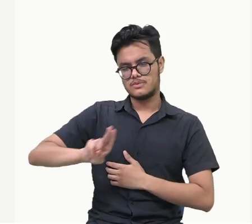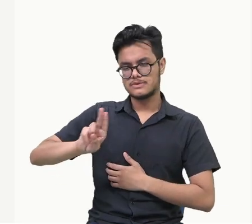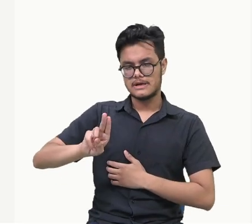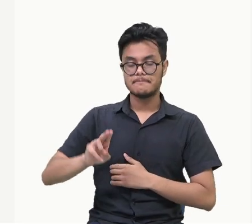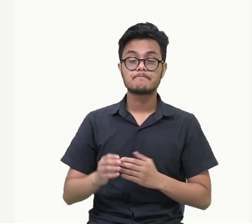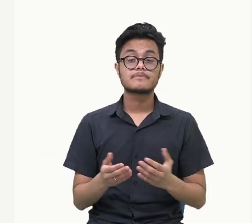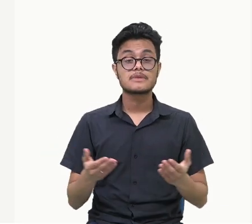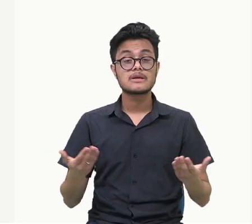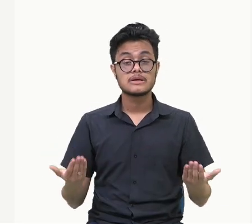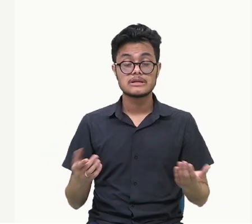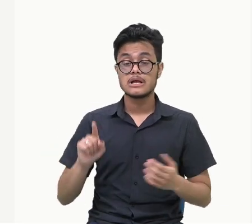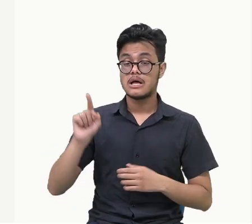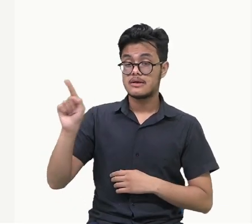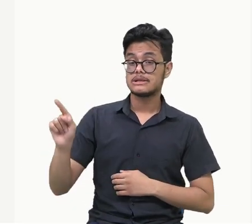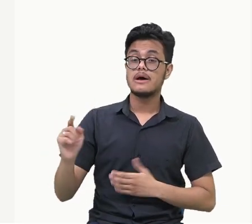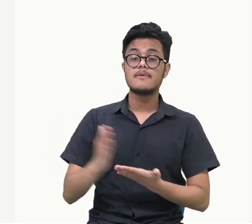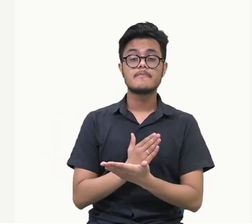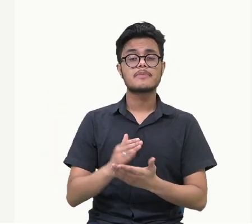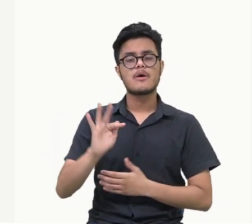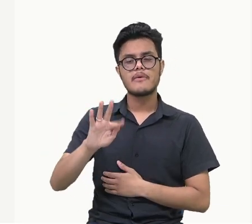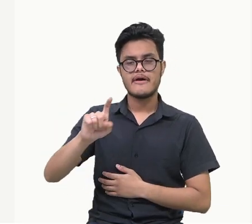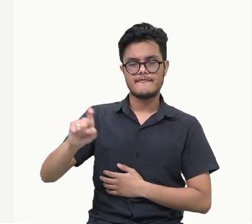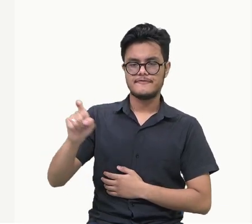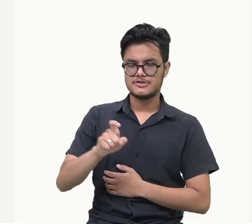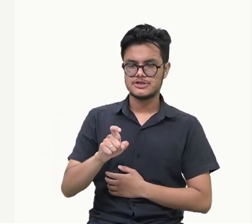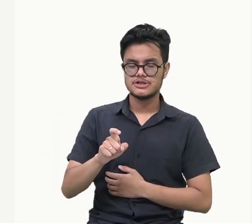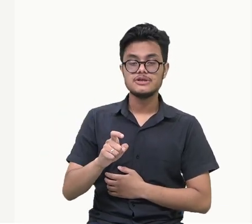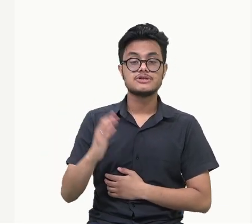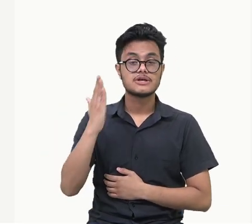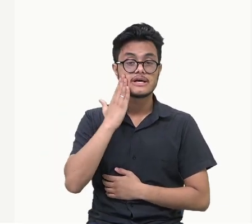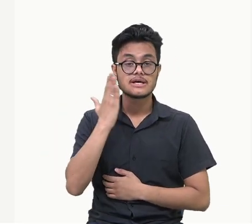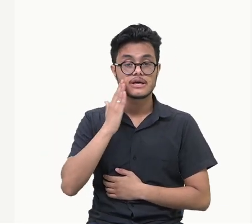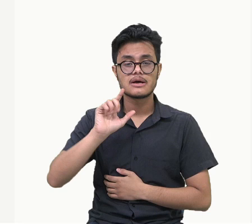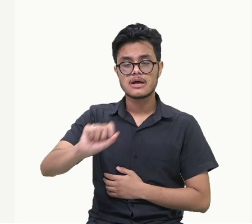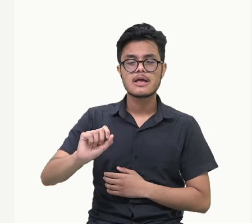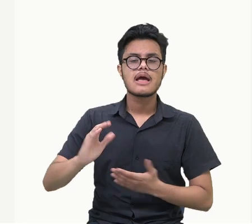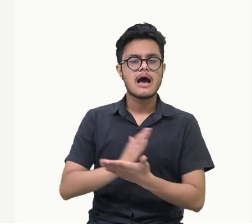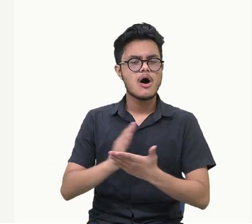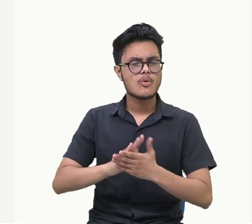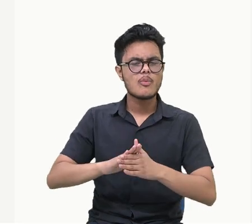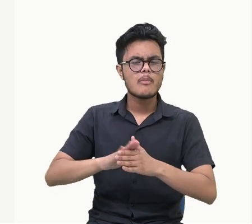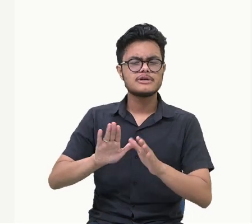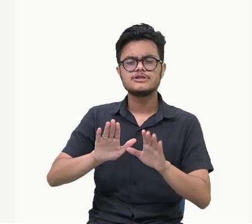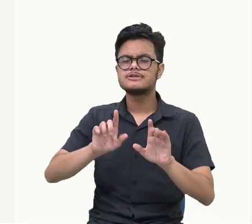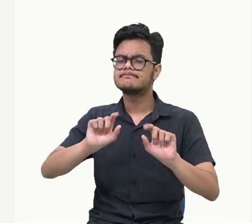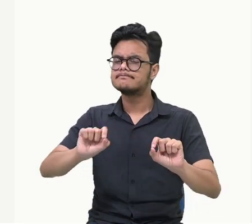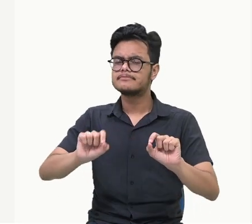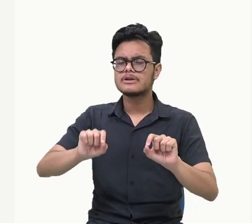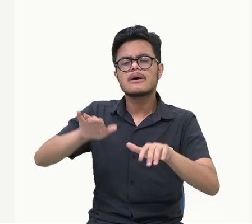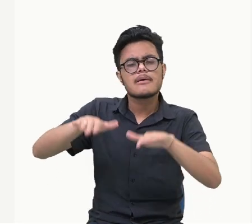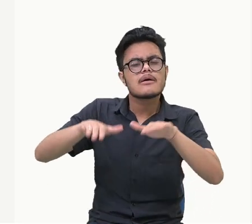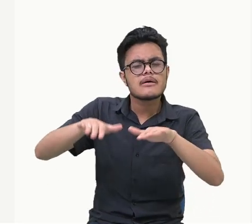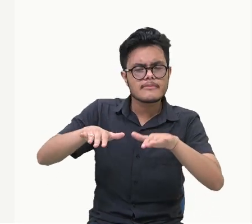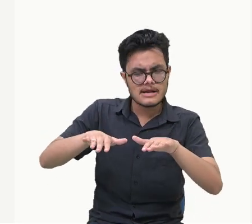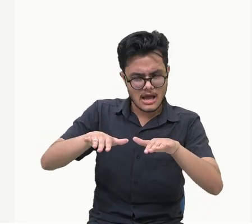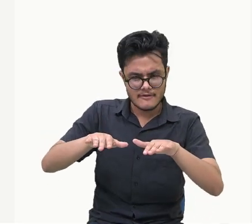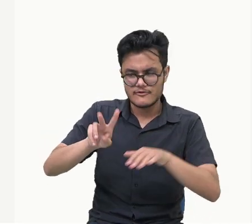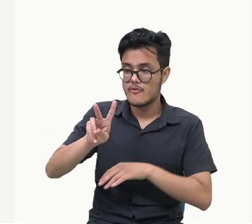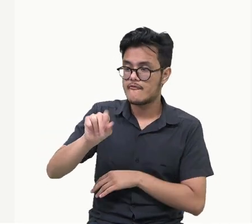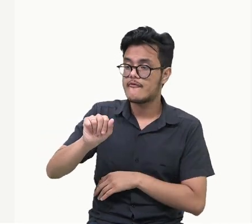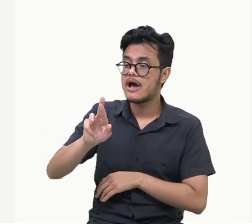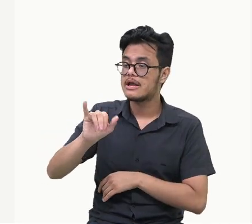E, assim como nas demais funções, ele é conhecido como variável. Variável dependente, nesse